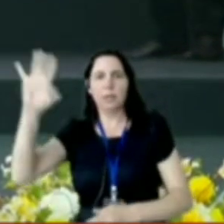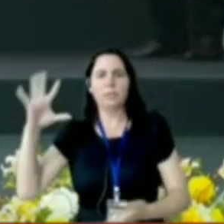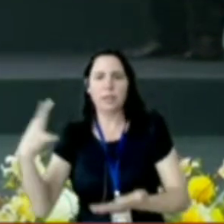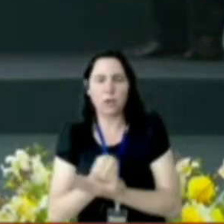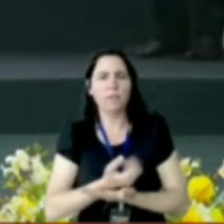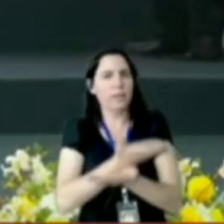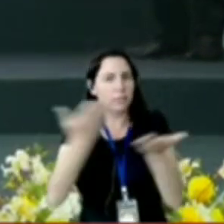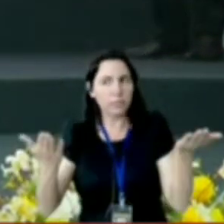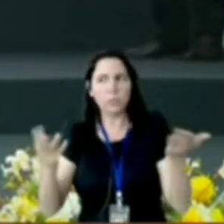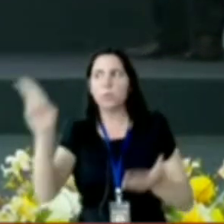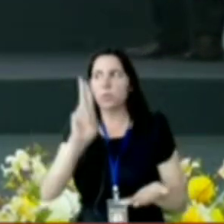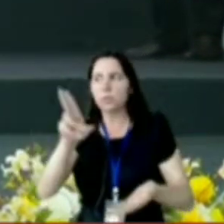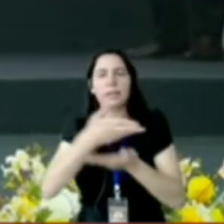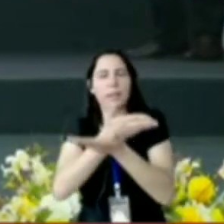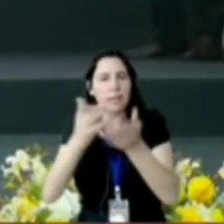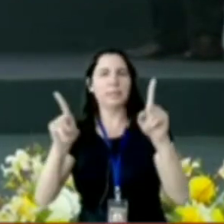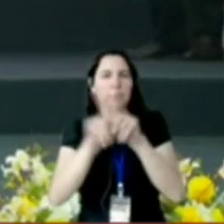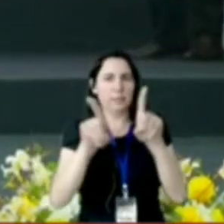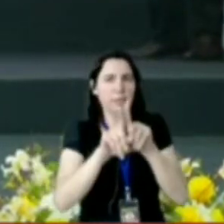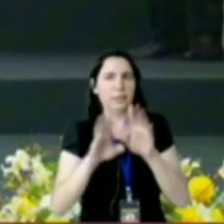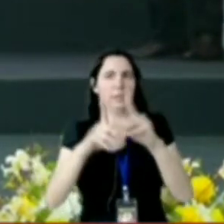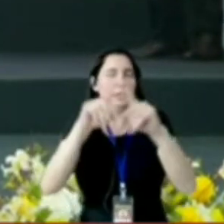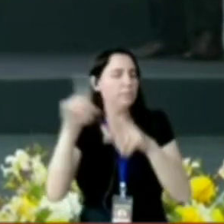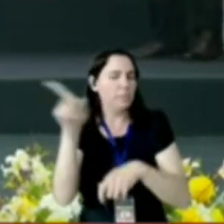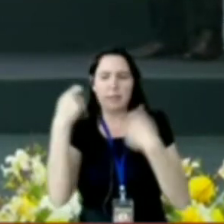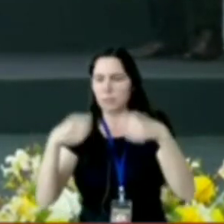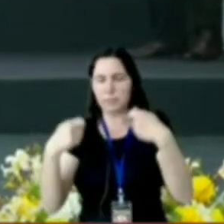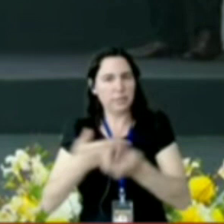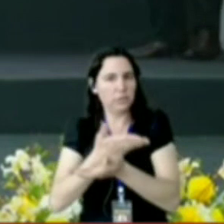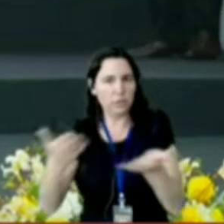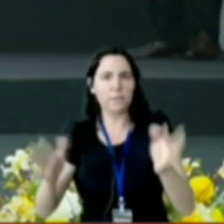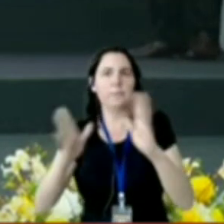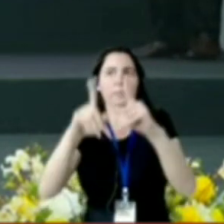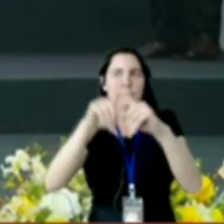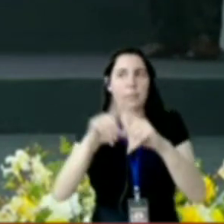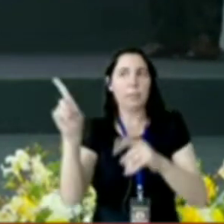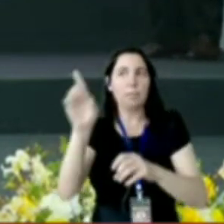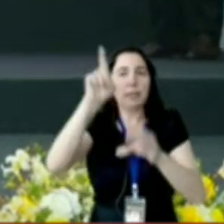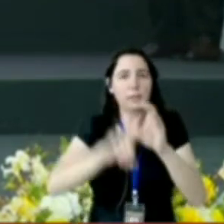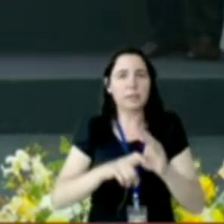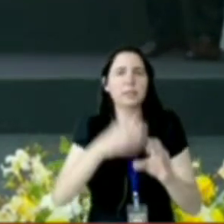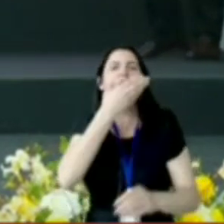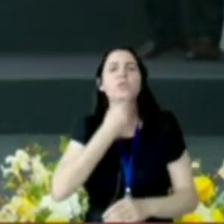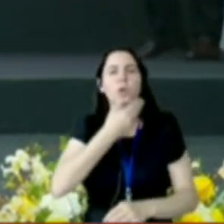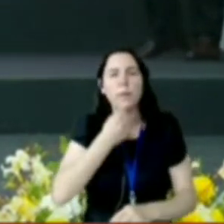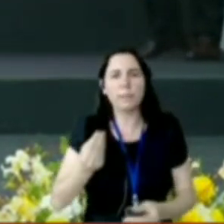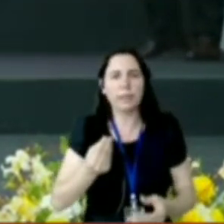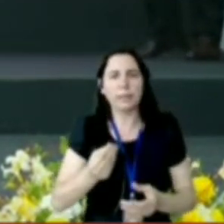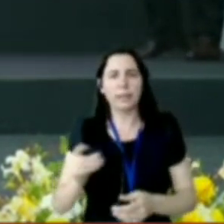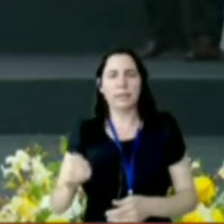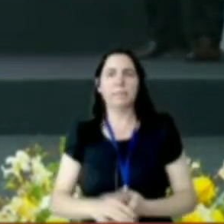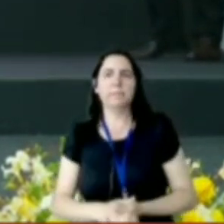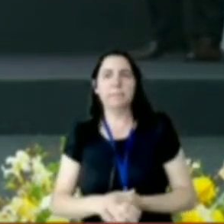também. Mas a igreja não precisa deles. A igreja não depende de homens.